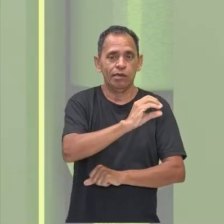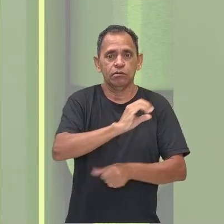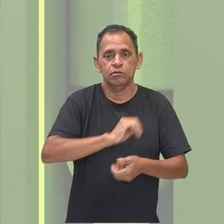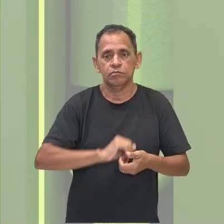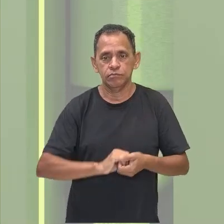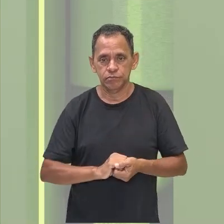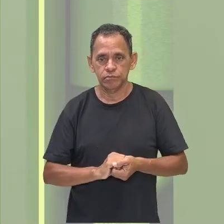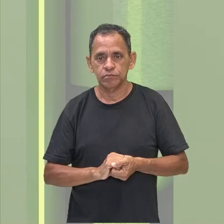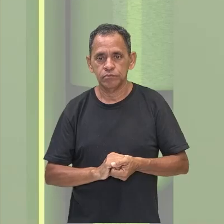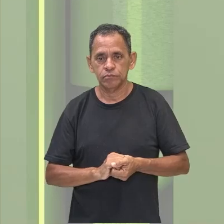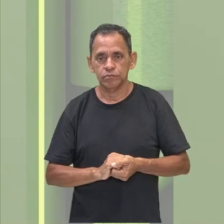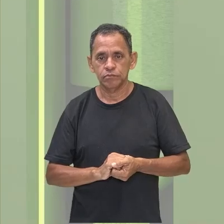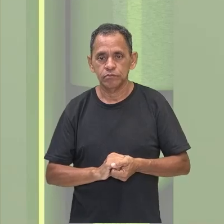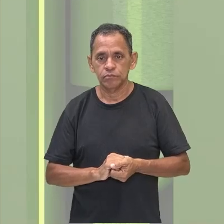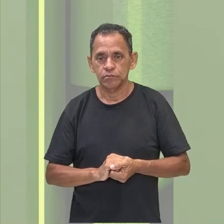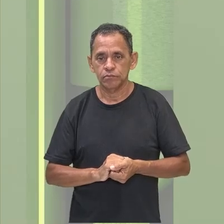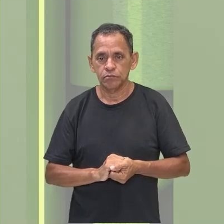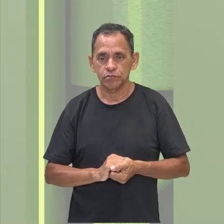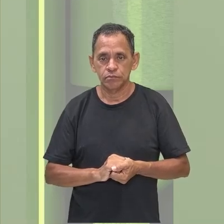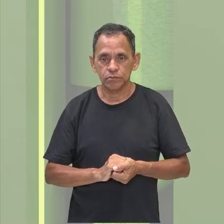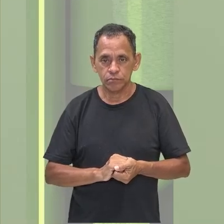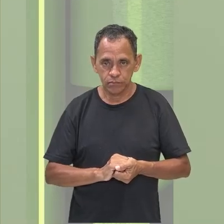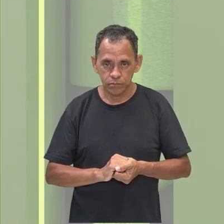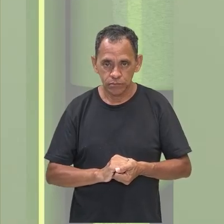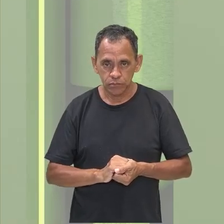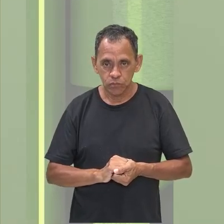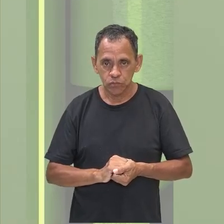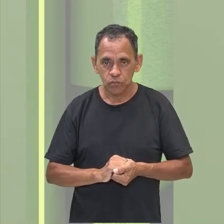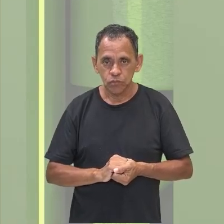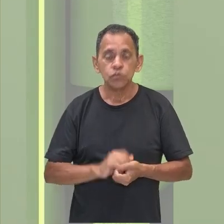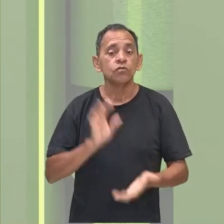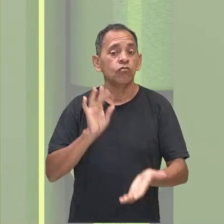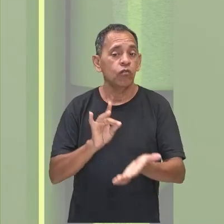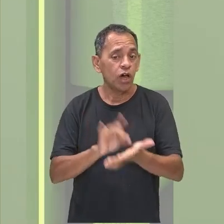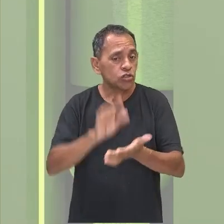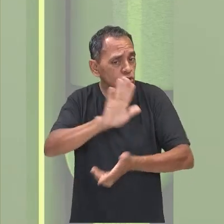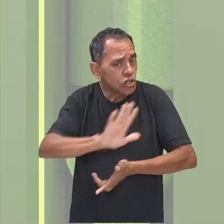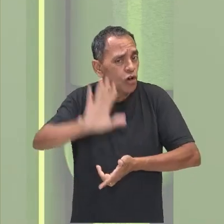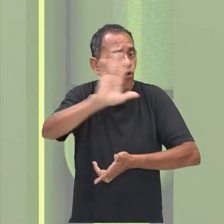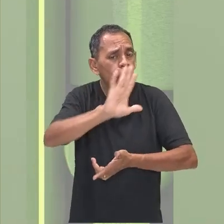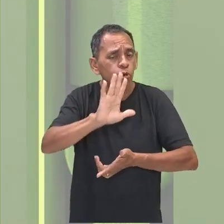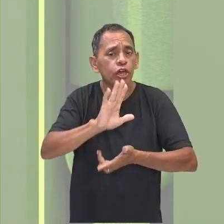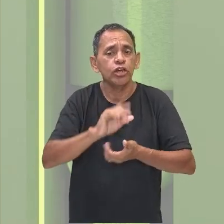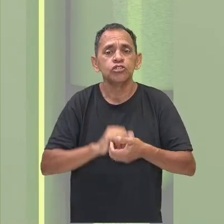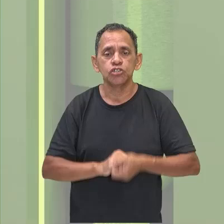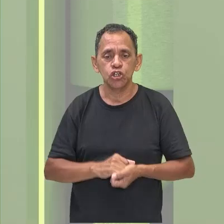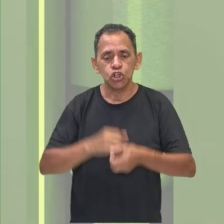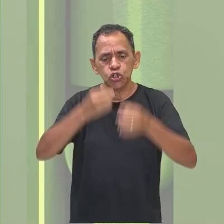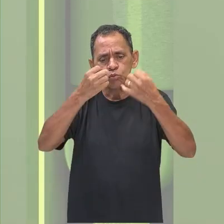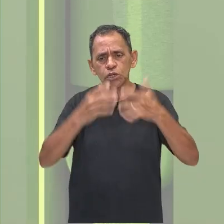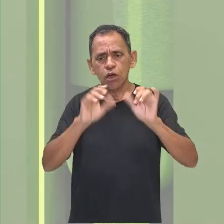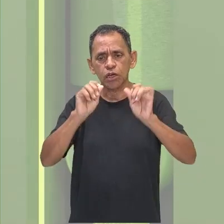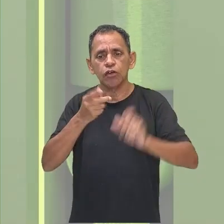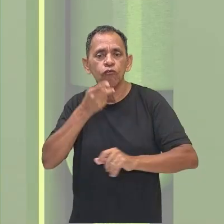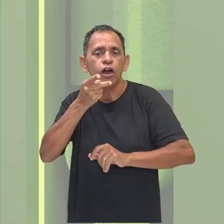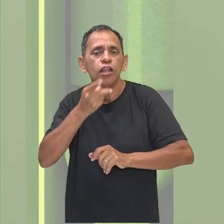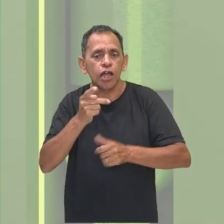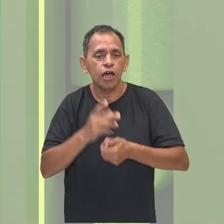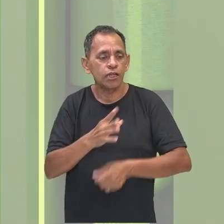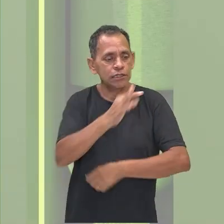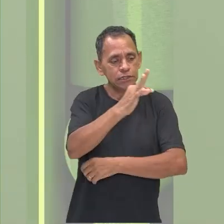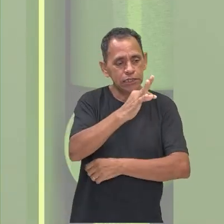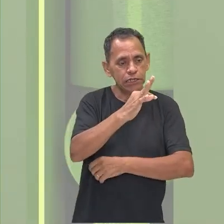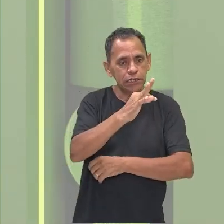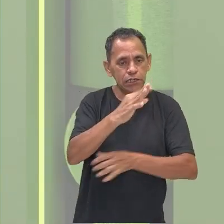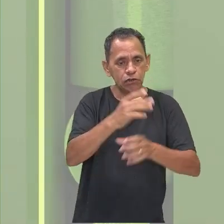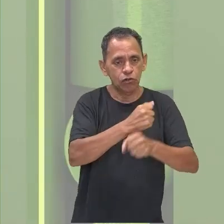tempo na cinemática é que manda em tudo então geralmente quando a gente falar de tempo inicial vai ser t = 0 nós teremos